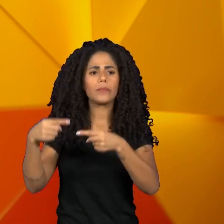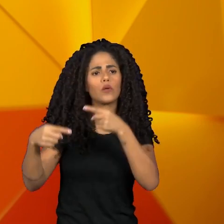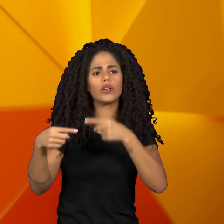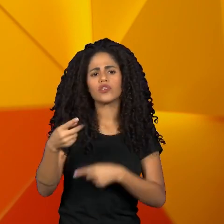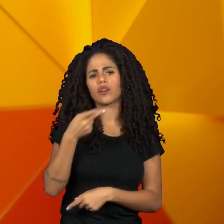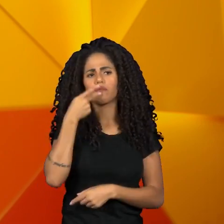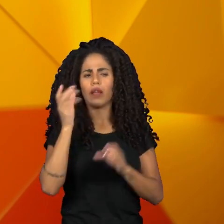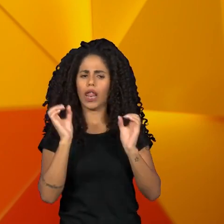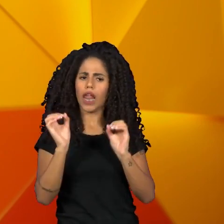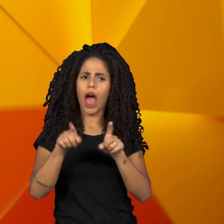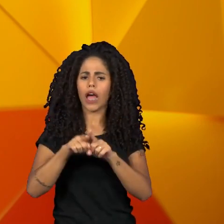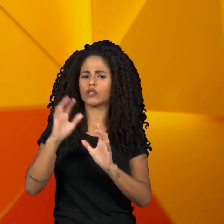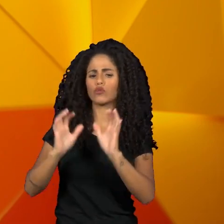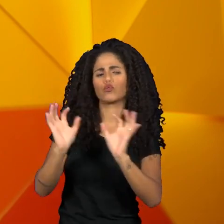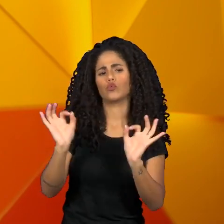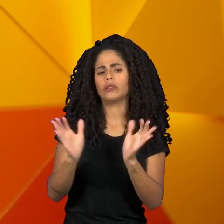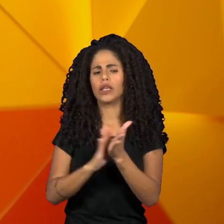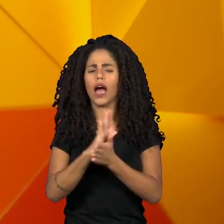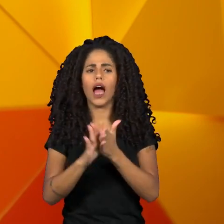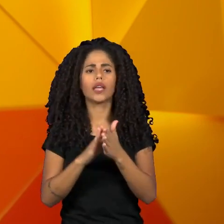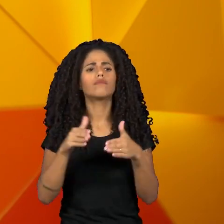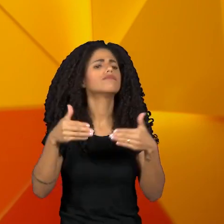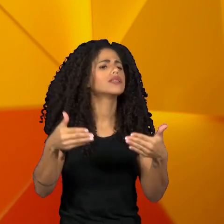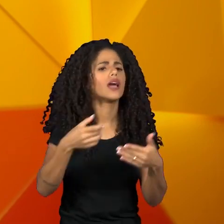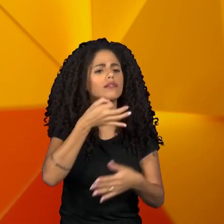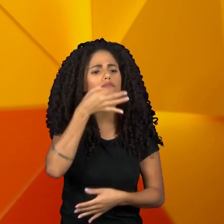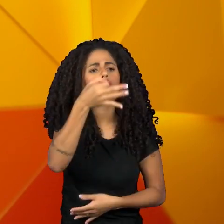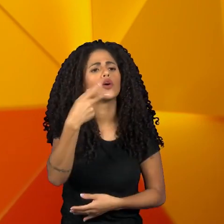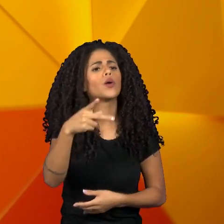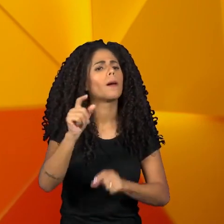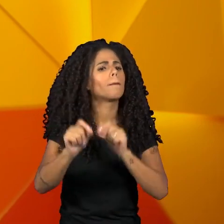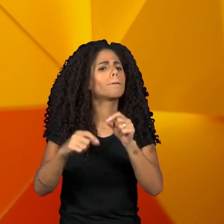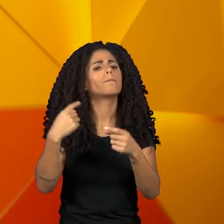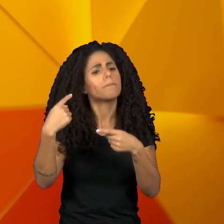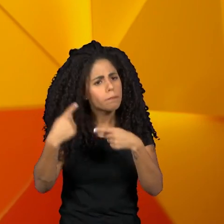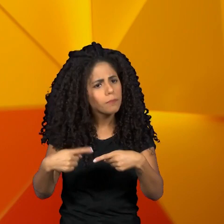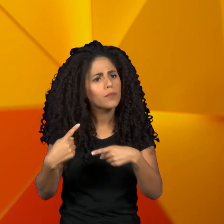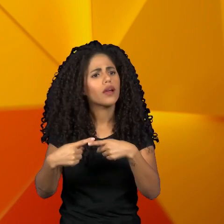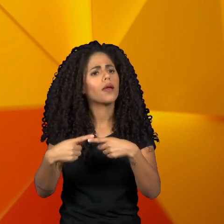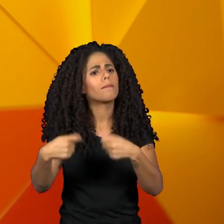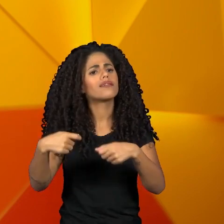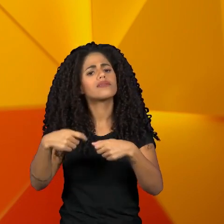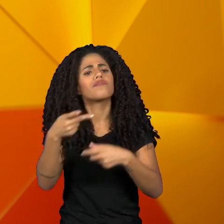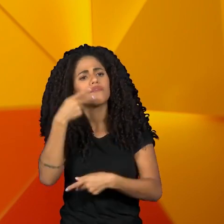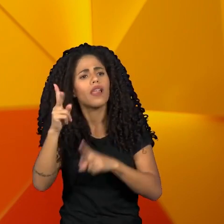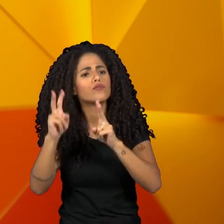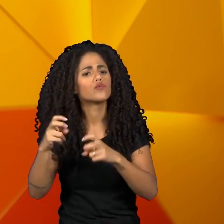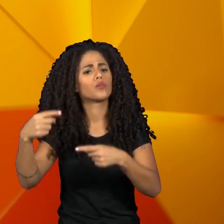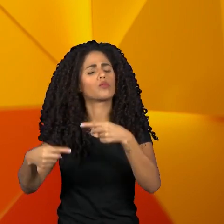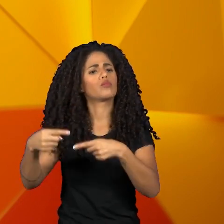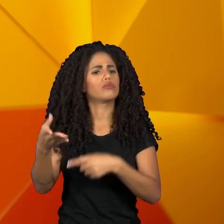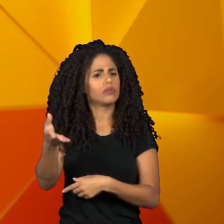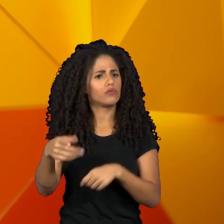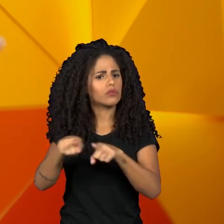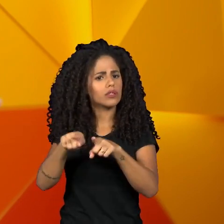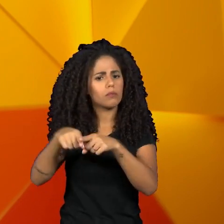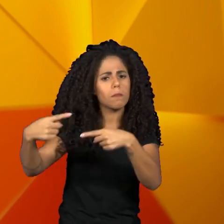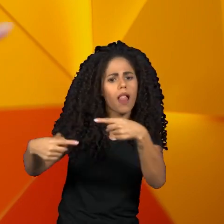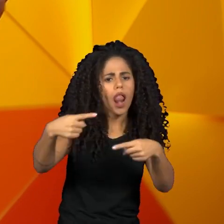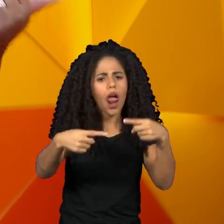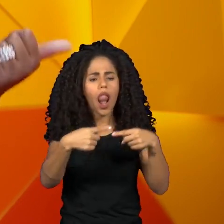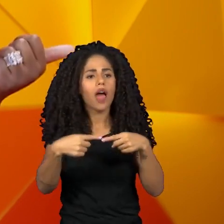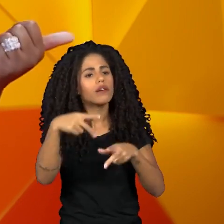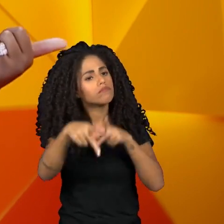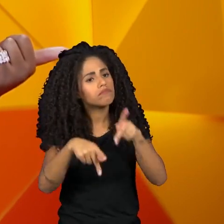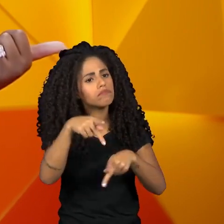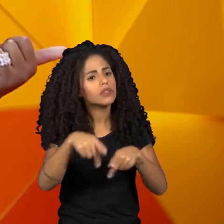não discute. Eu quero saber de você o porquê que a gente precisa trazer a política para o campo da discussão e para o campo da discussão de toda a população